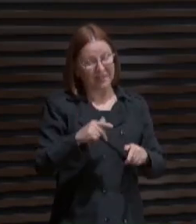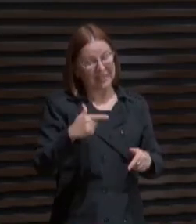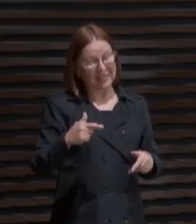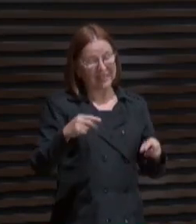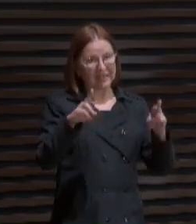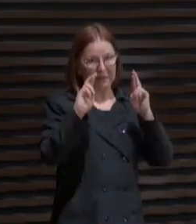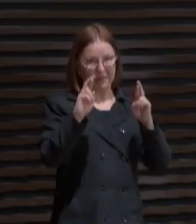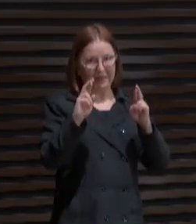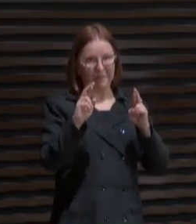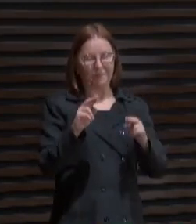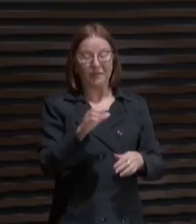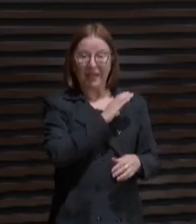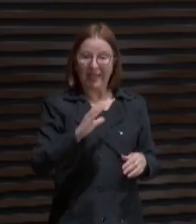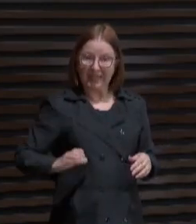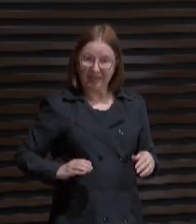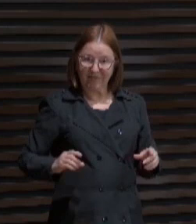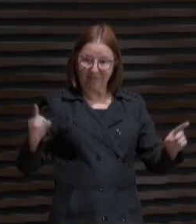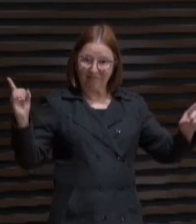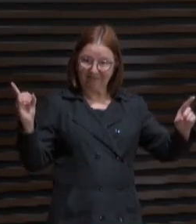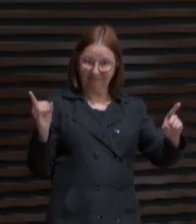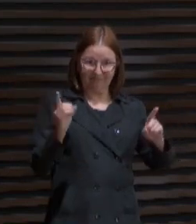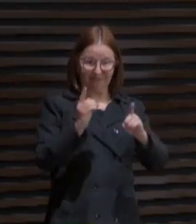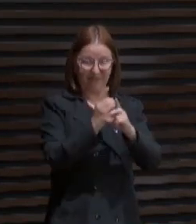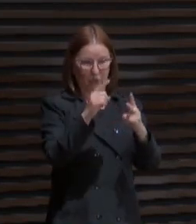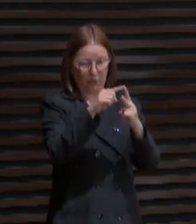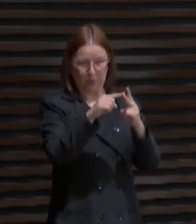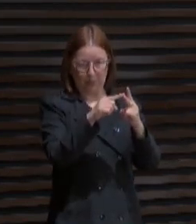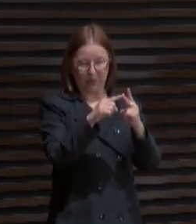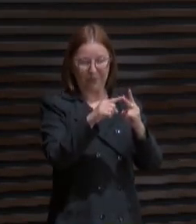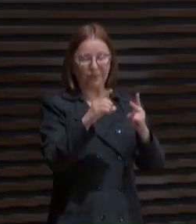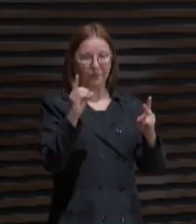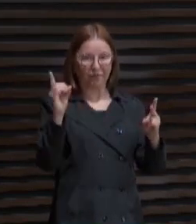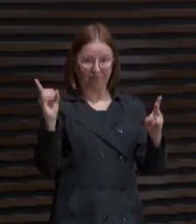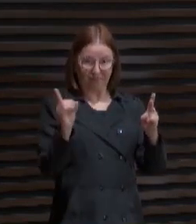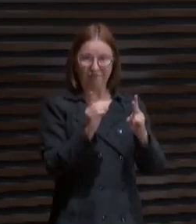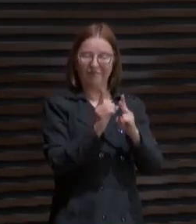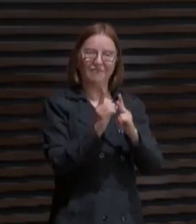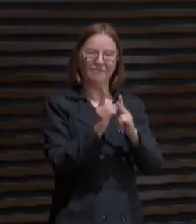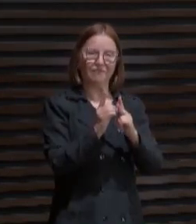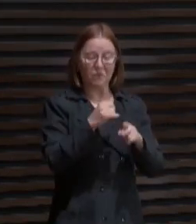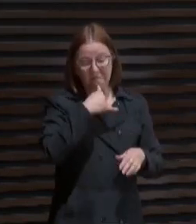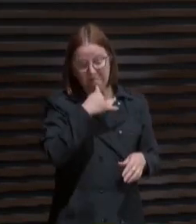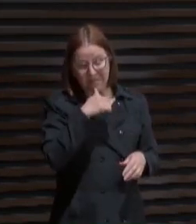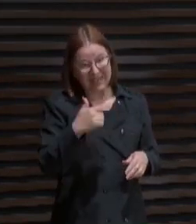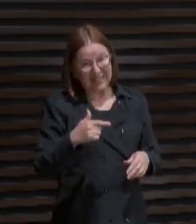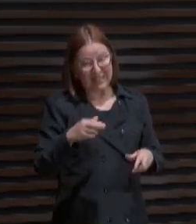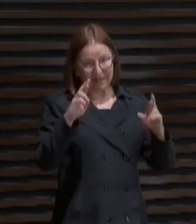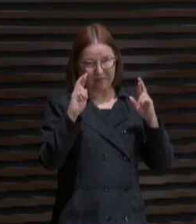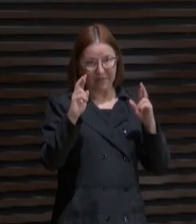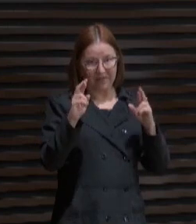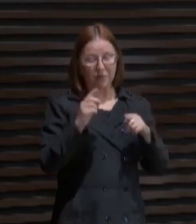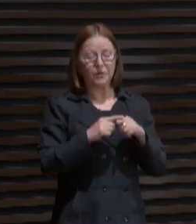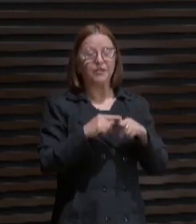Cristo vem para a caminhada, encontrou-os entristecidos, sem esperança, pois